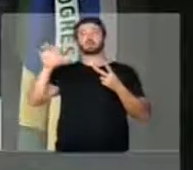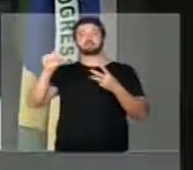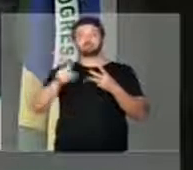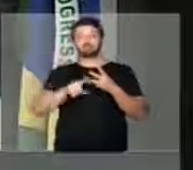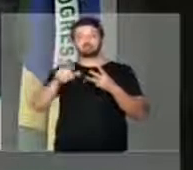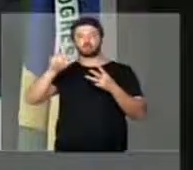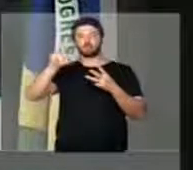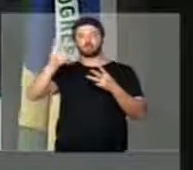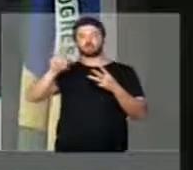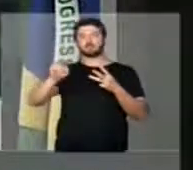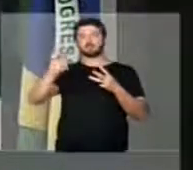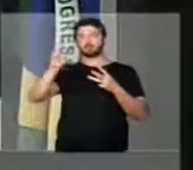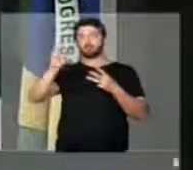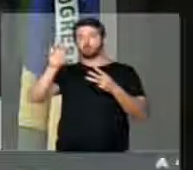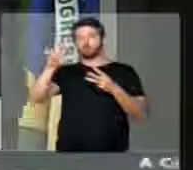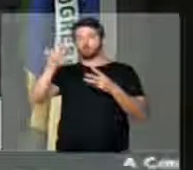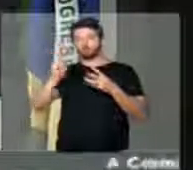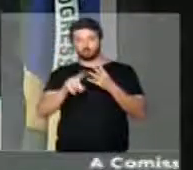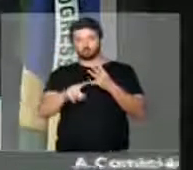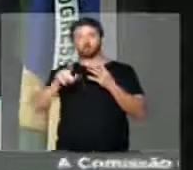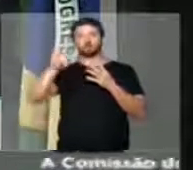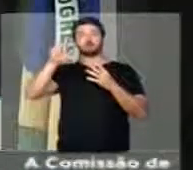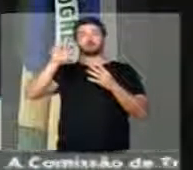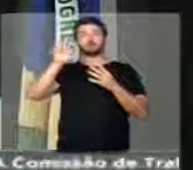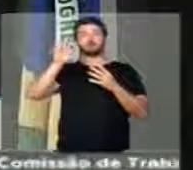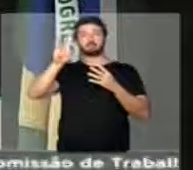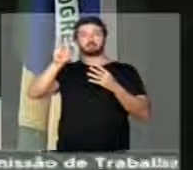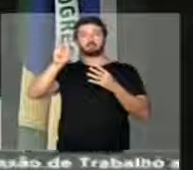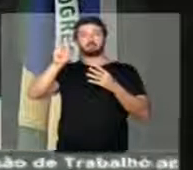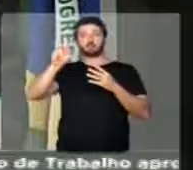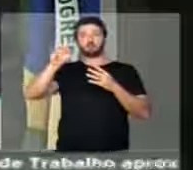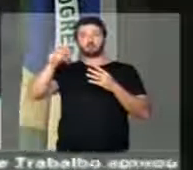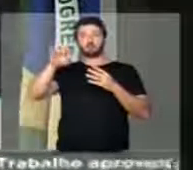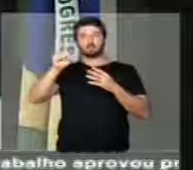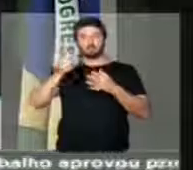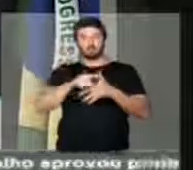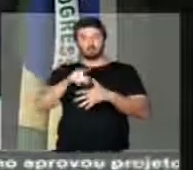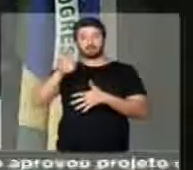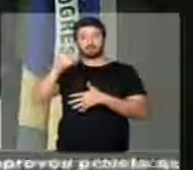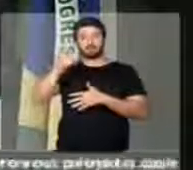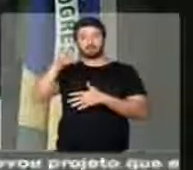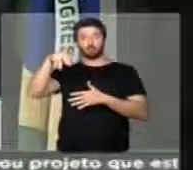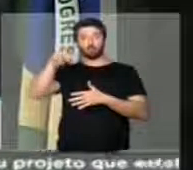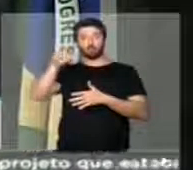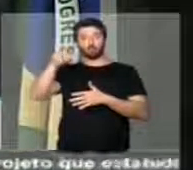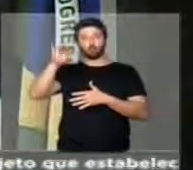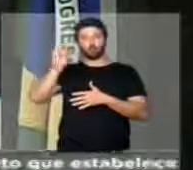Eduardo, Severo Gomes, Teotônio Vilela e muitos outros.